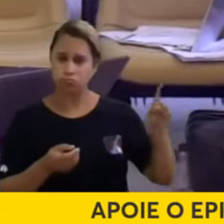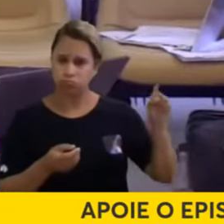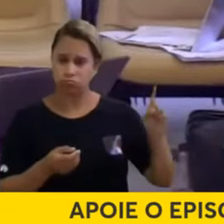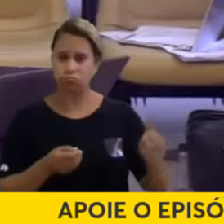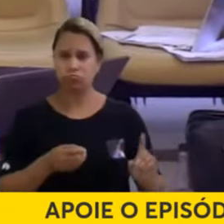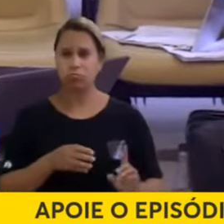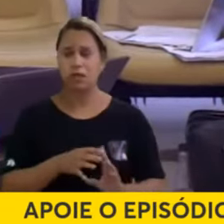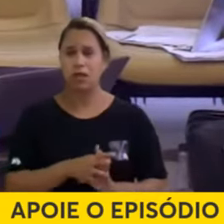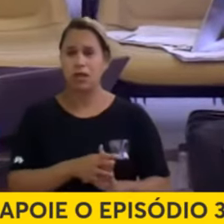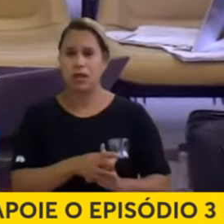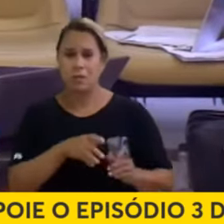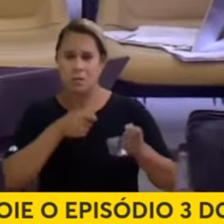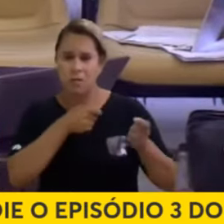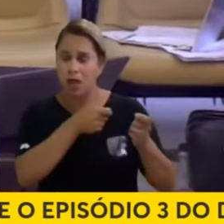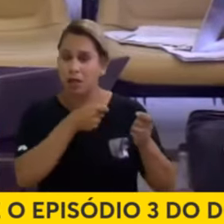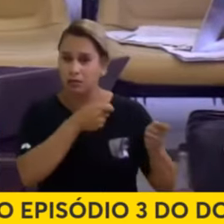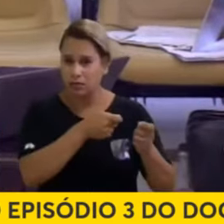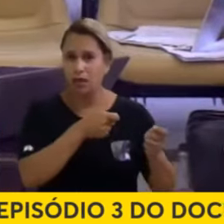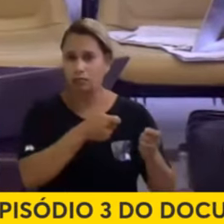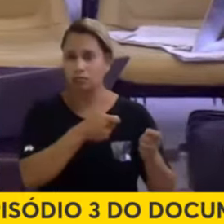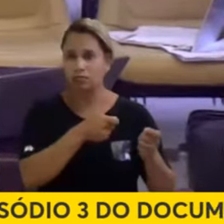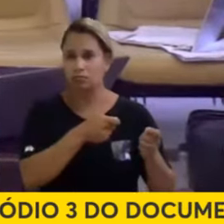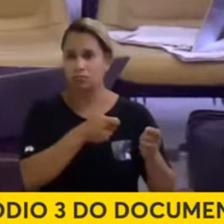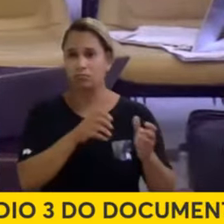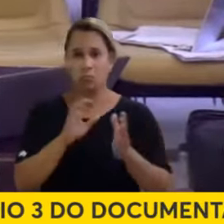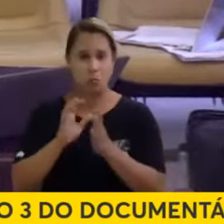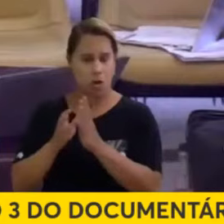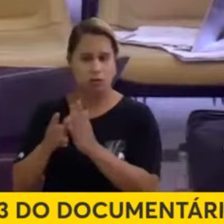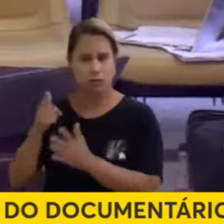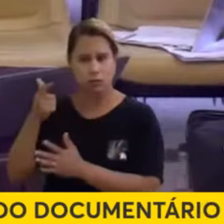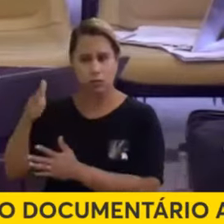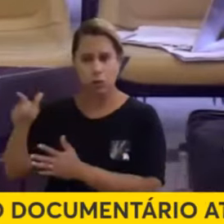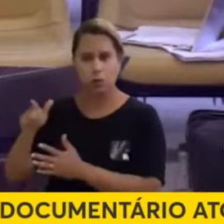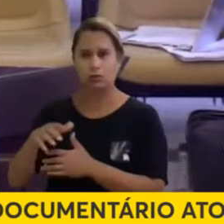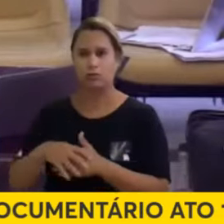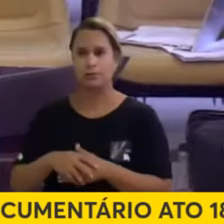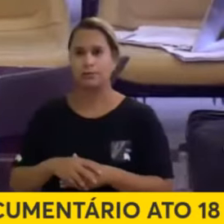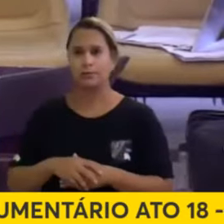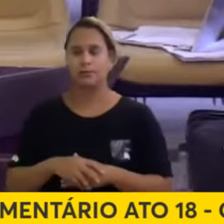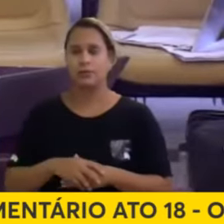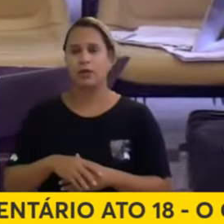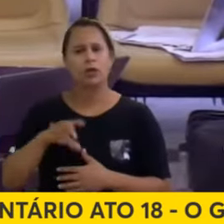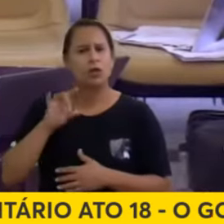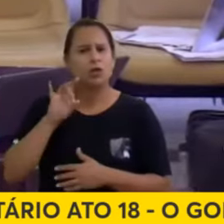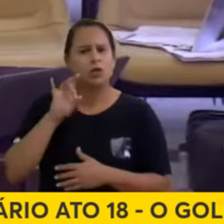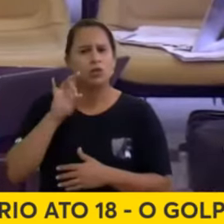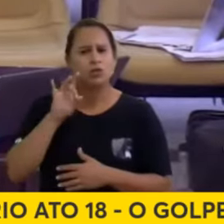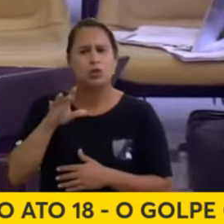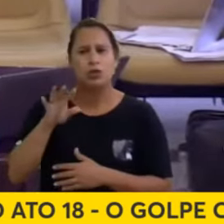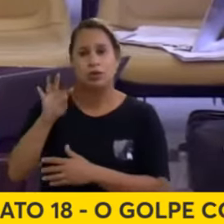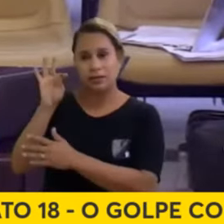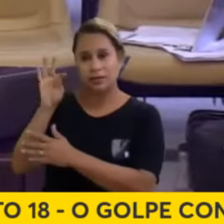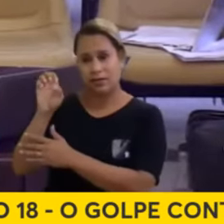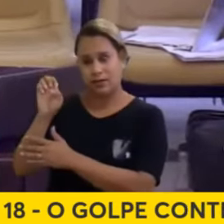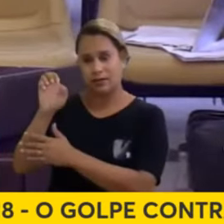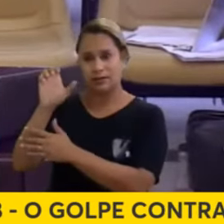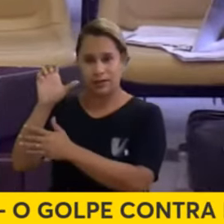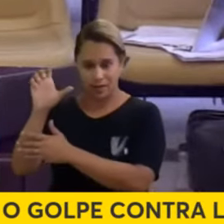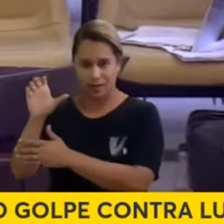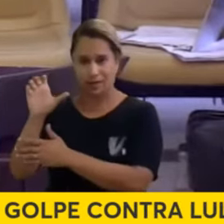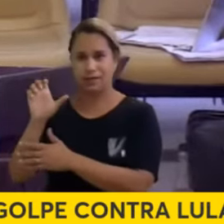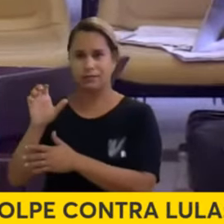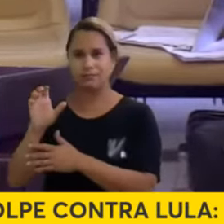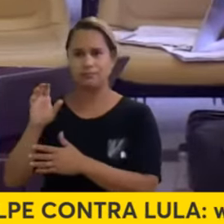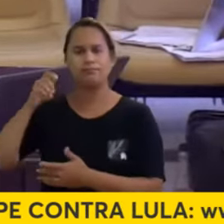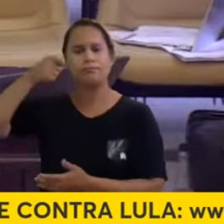desiguais vamos comparar banana com banana se só ele era ameaçado só ele podia ter segurança mas não só TC decidiu agora no final do ano